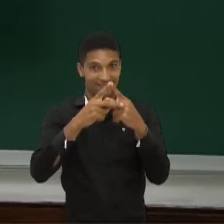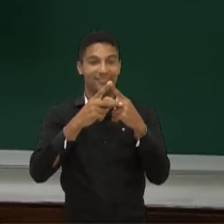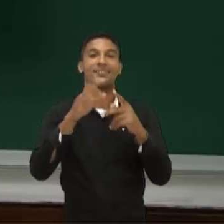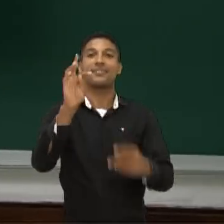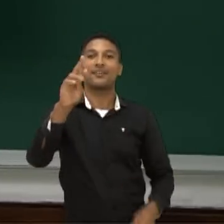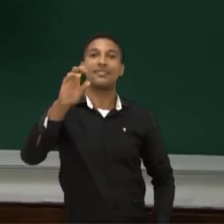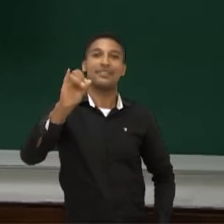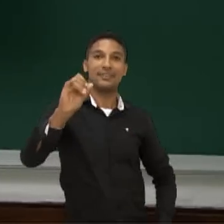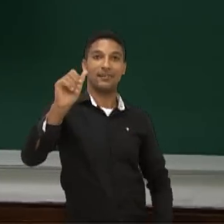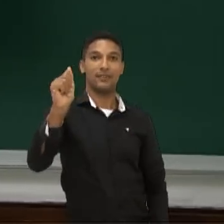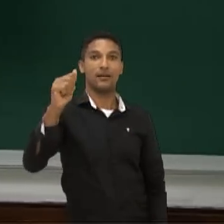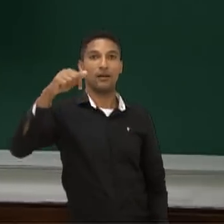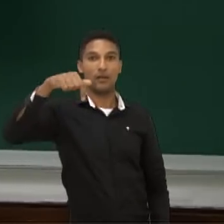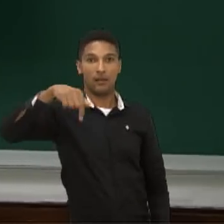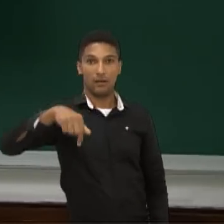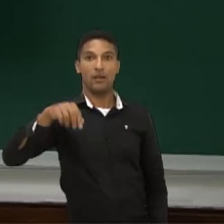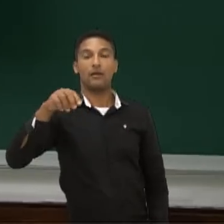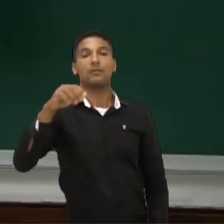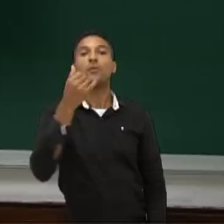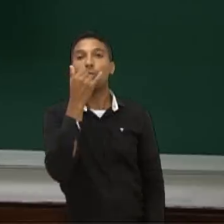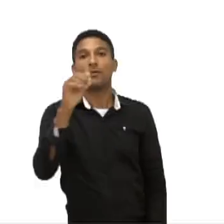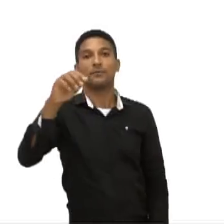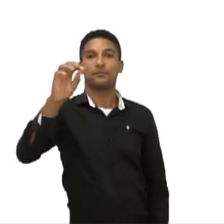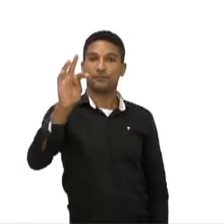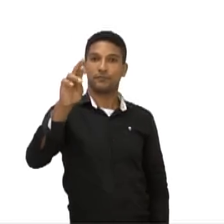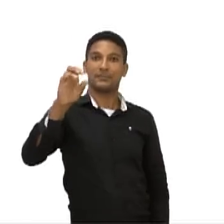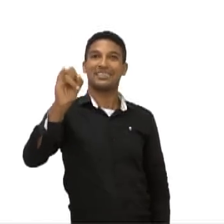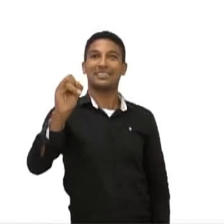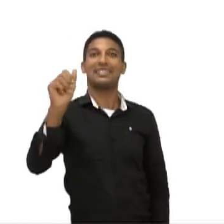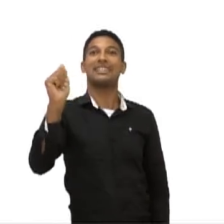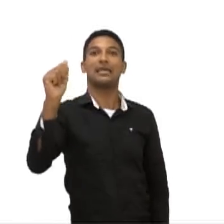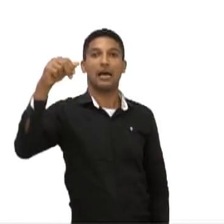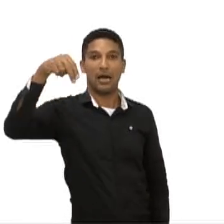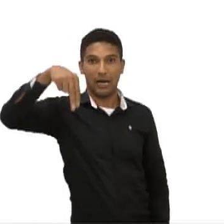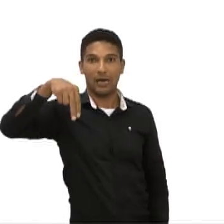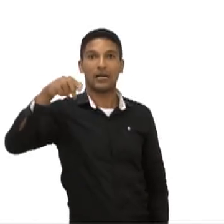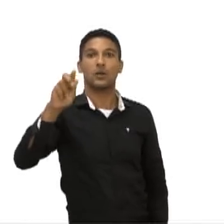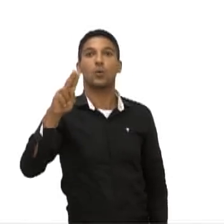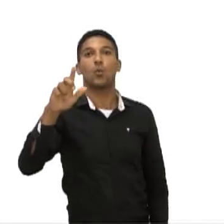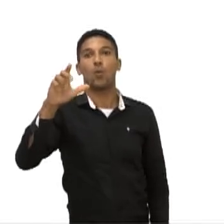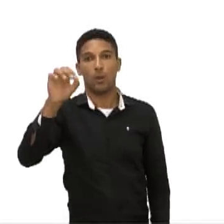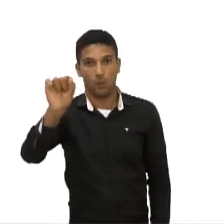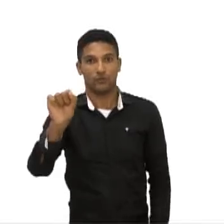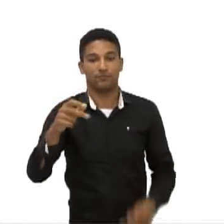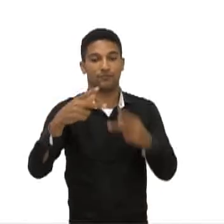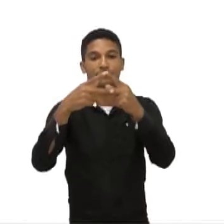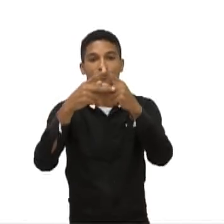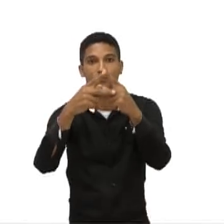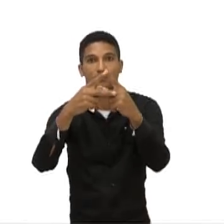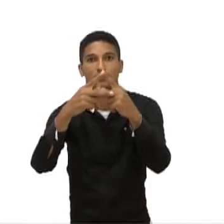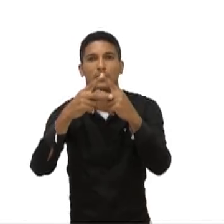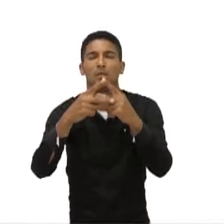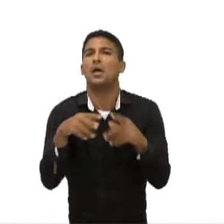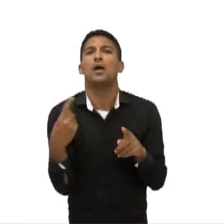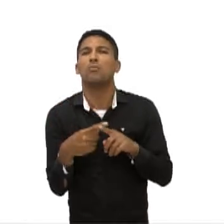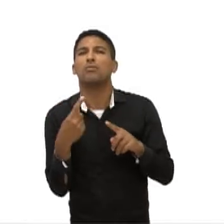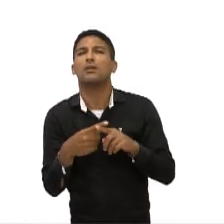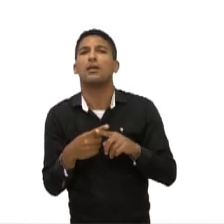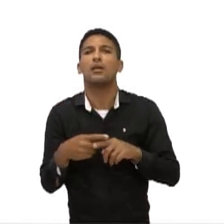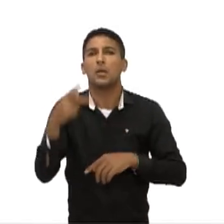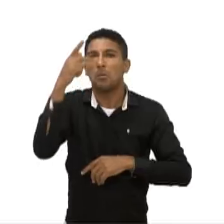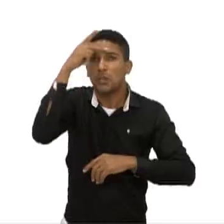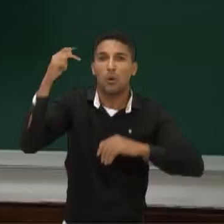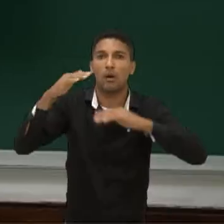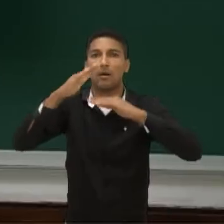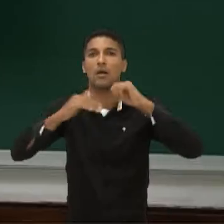um pouquinho com vocês aí, tá? Por que será que os engenheiros utilizam tantas vezes o triângulo em suas